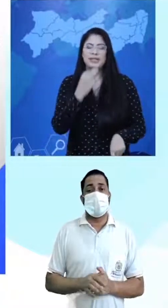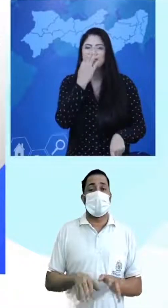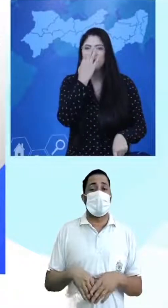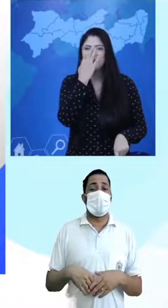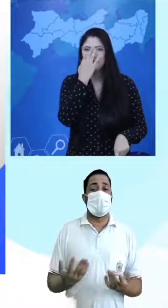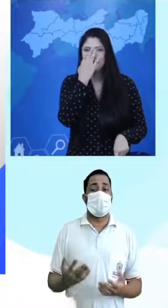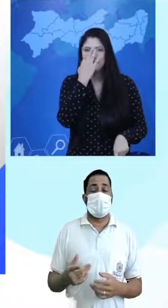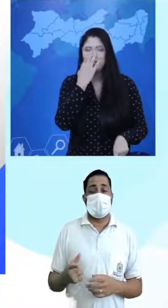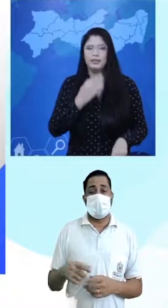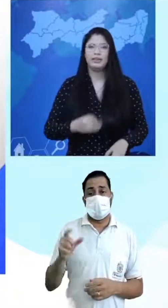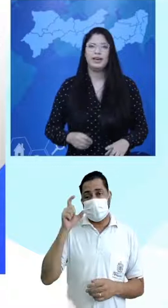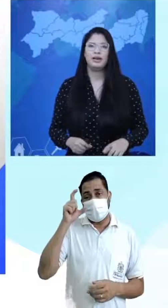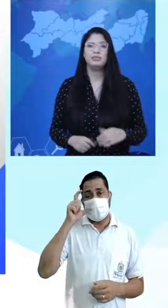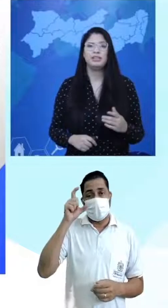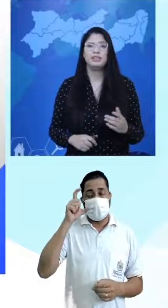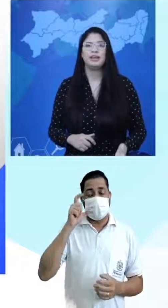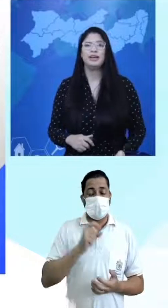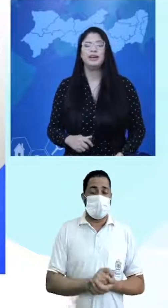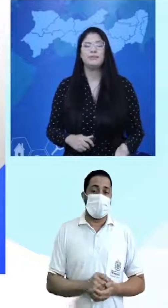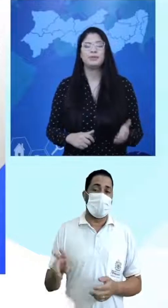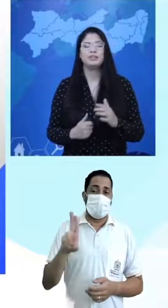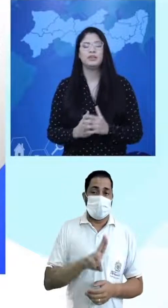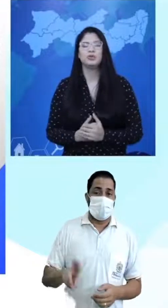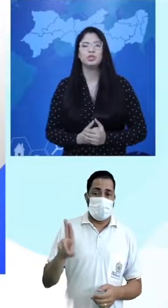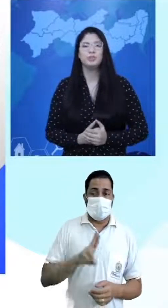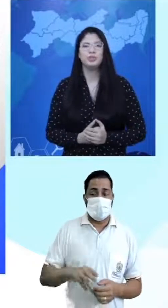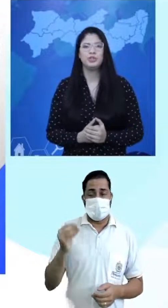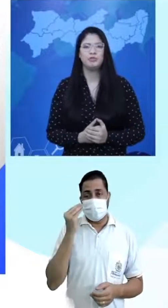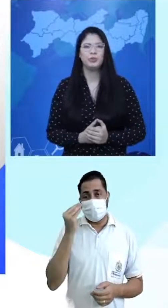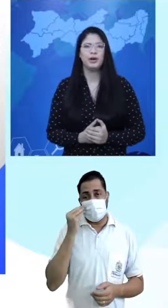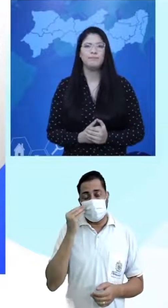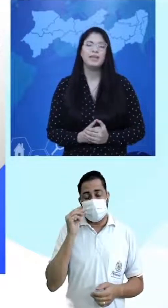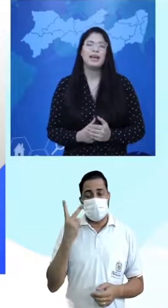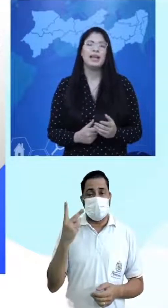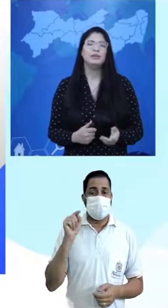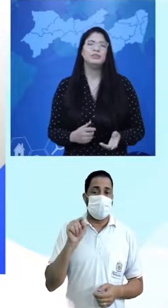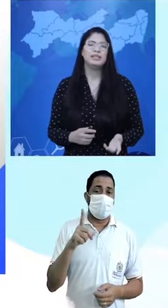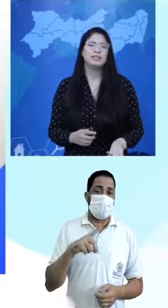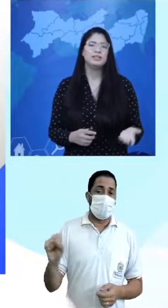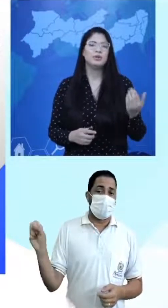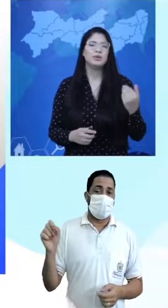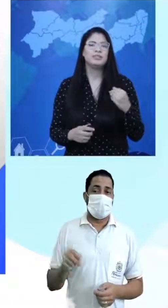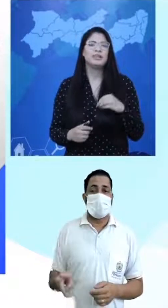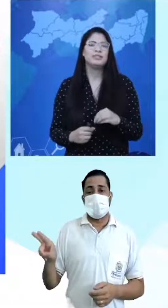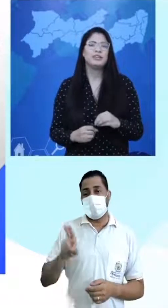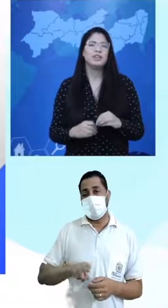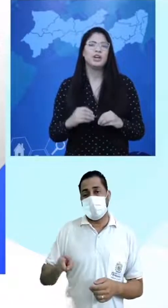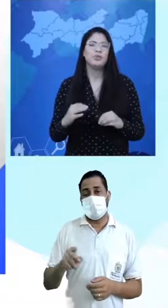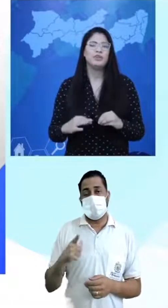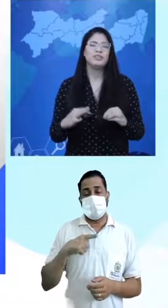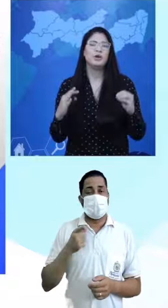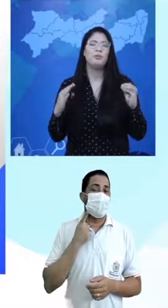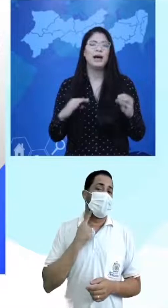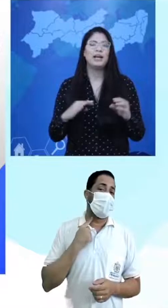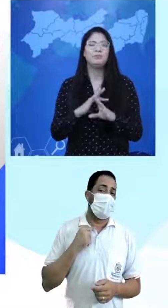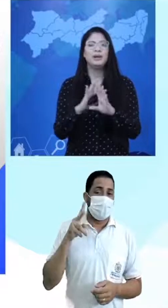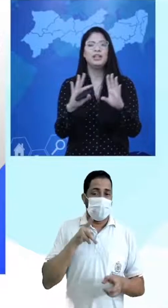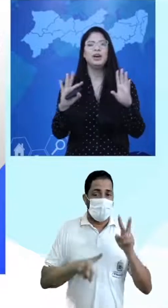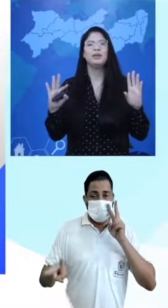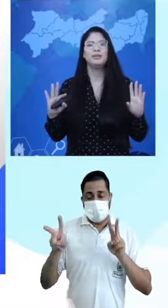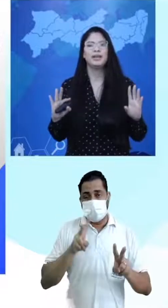mais interessante utilizar a perspectiva com 2 pontos de fuga? Ela utiliza-se quando se deseja uma visão